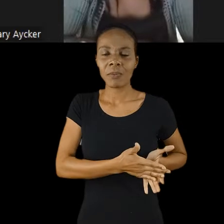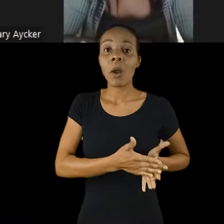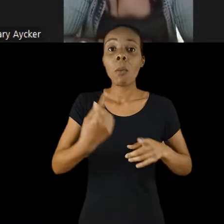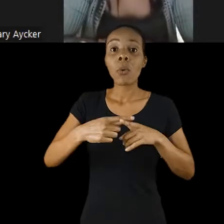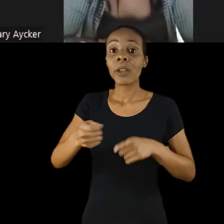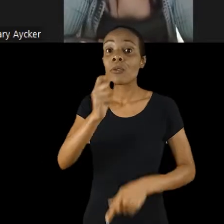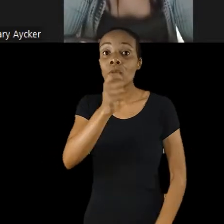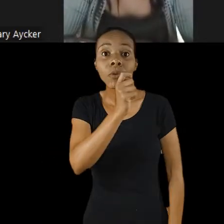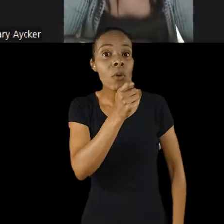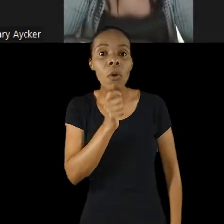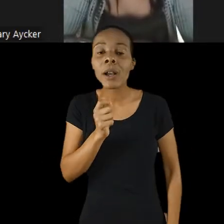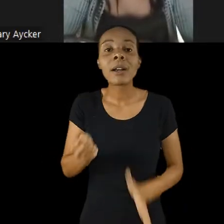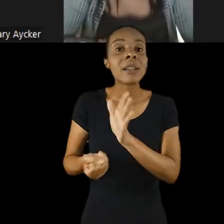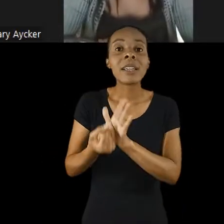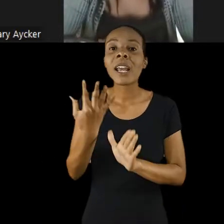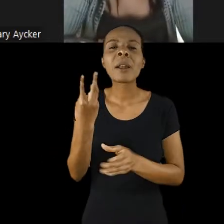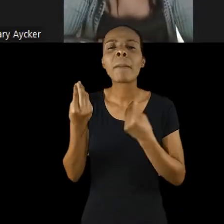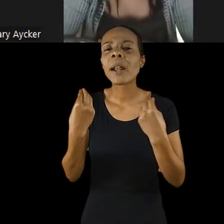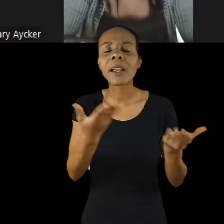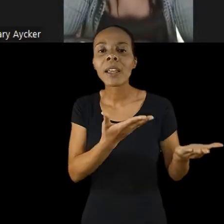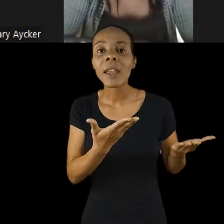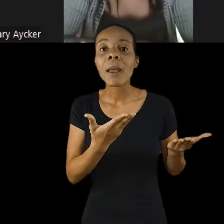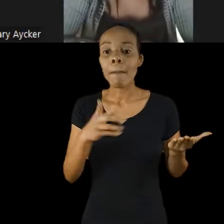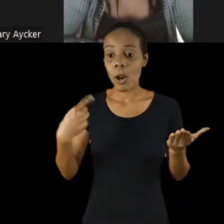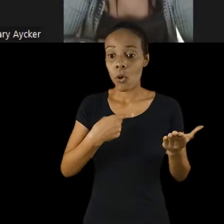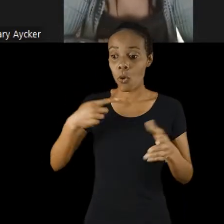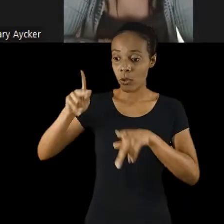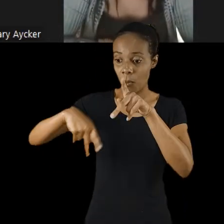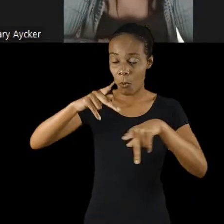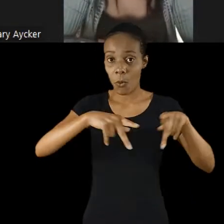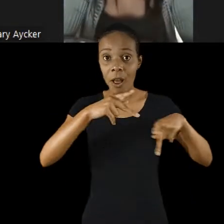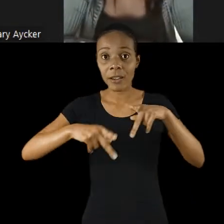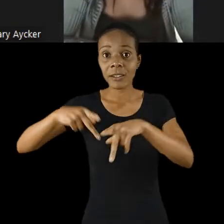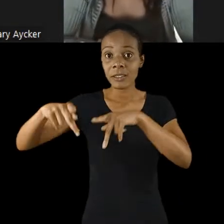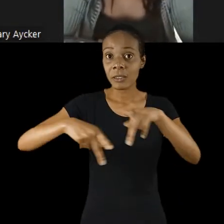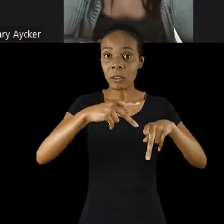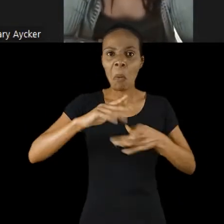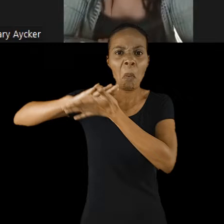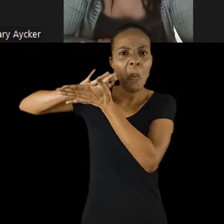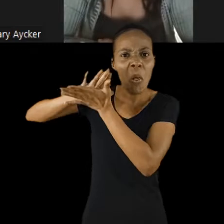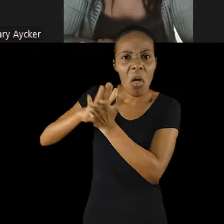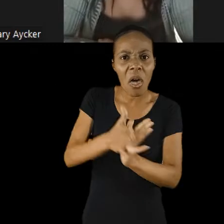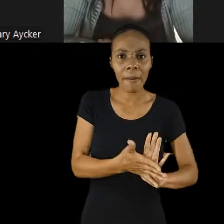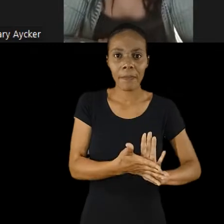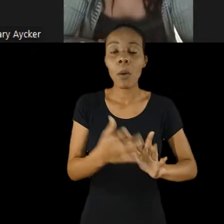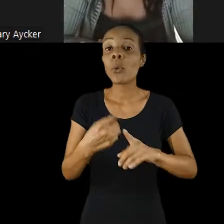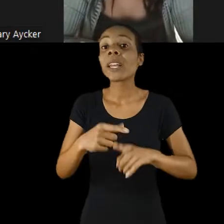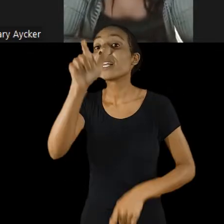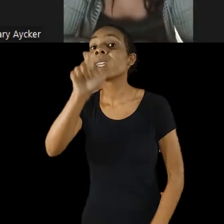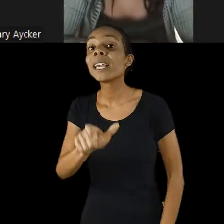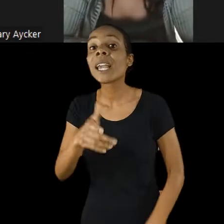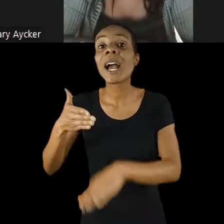foram criadas justamente para fazer um extermínio com a nossa população. Porque quem acessa esse tipo de droga somos